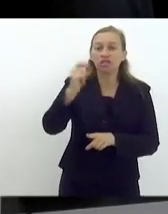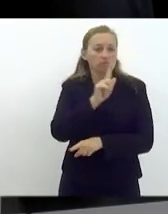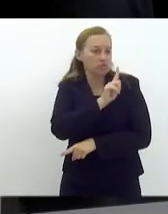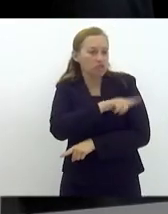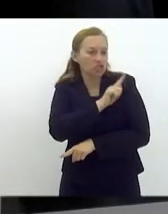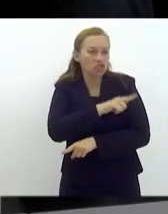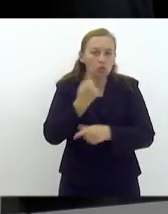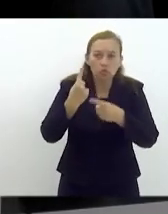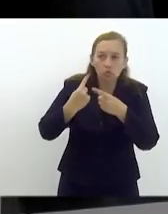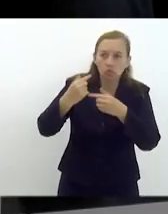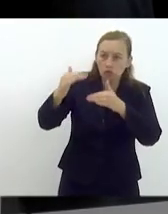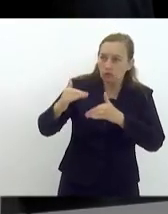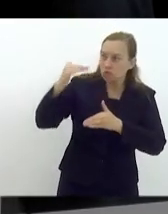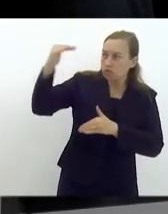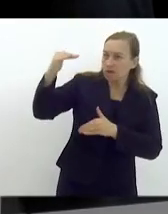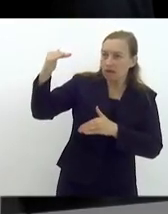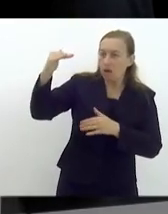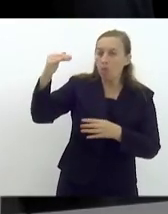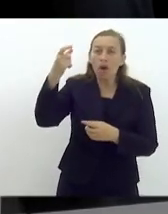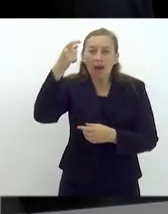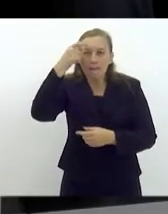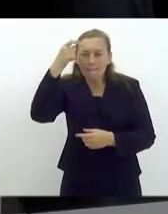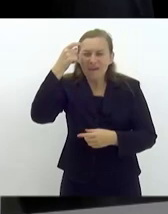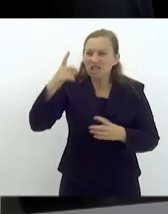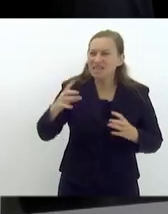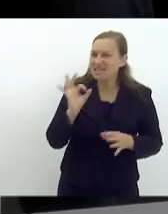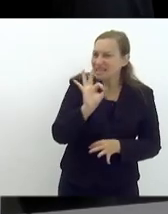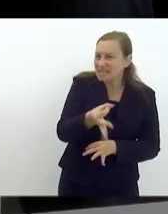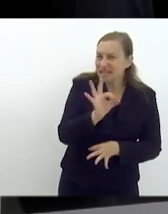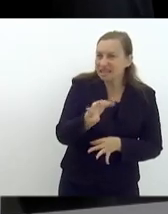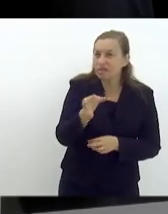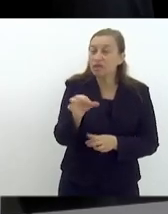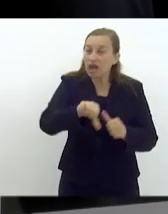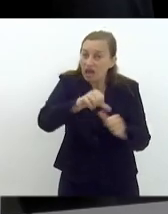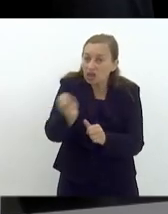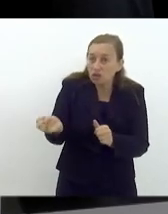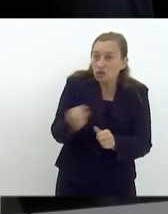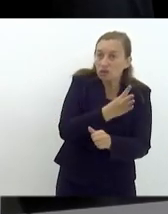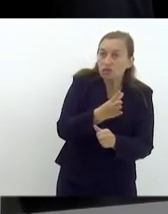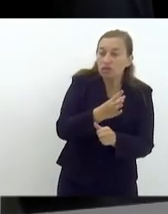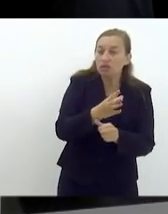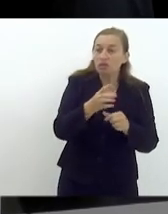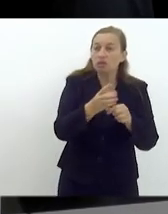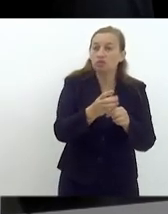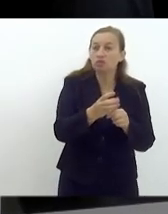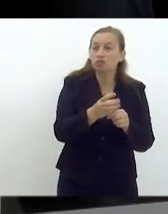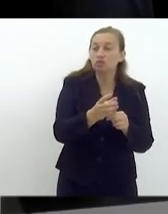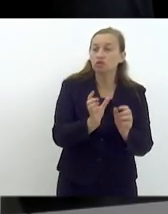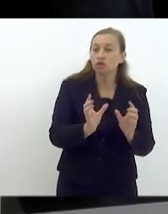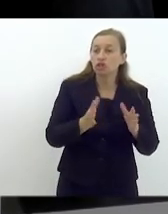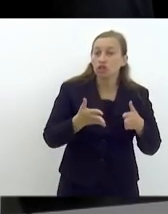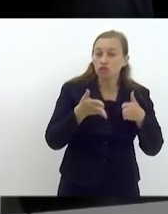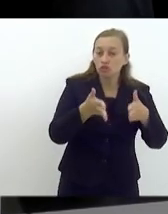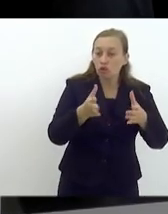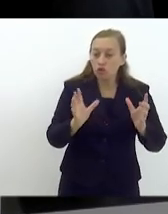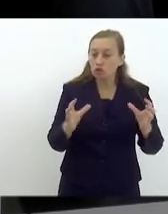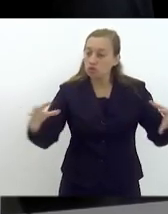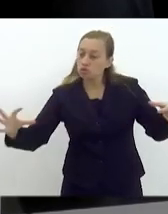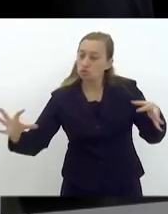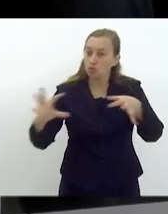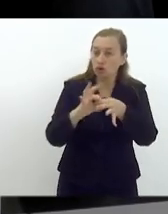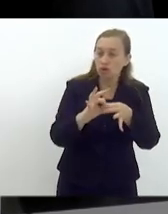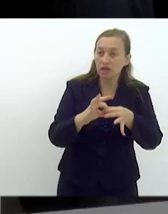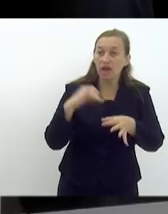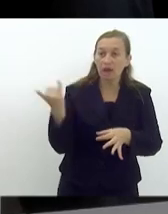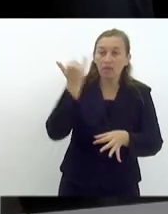superior Tenha em mente Justamente a renovação de quadros que elas caminham juntas então é